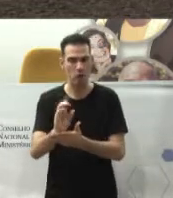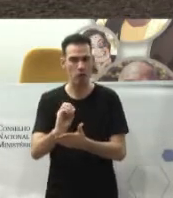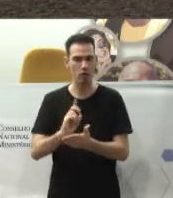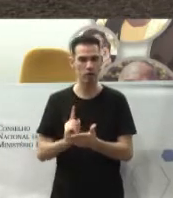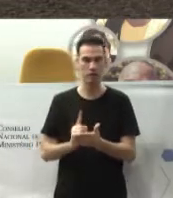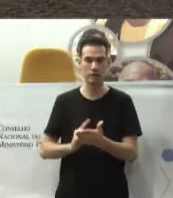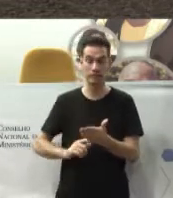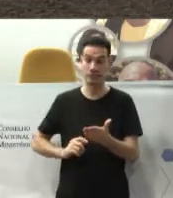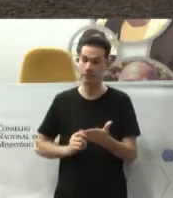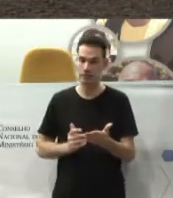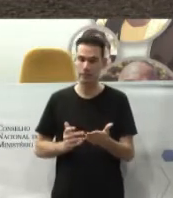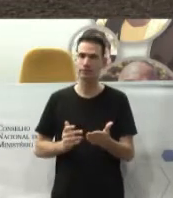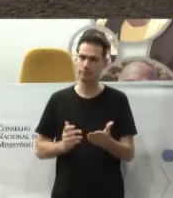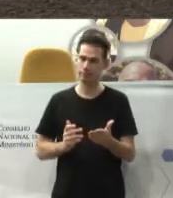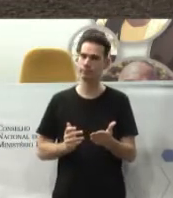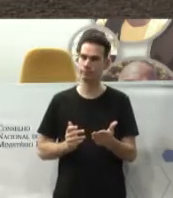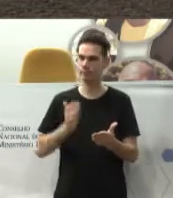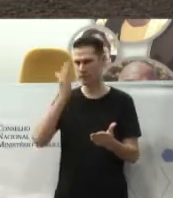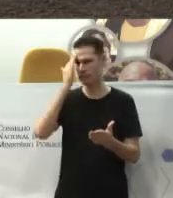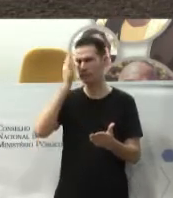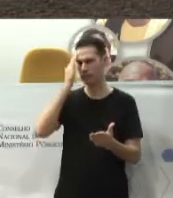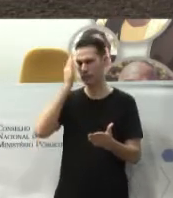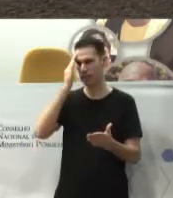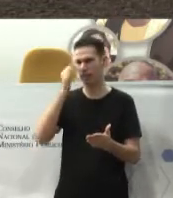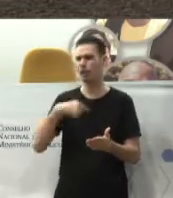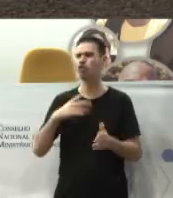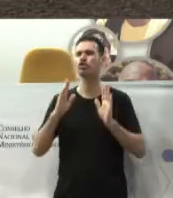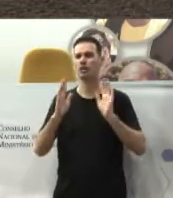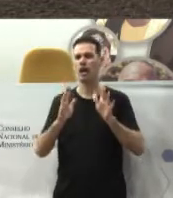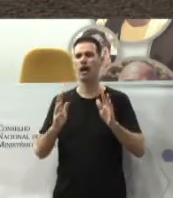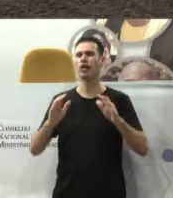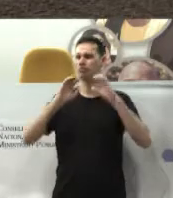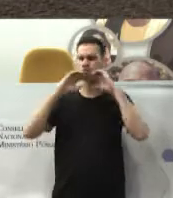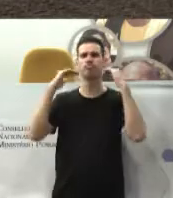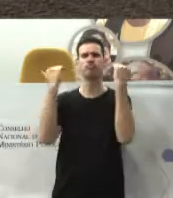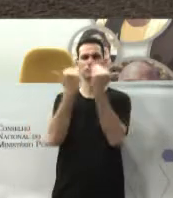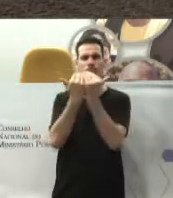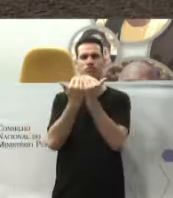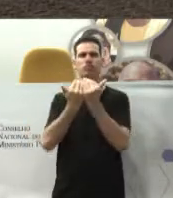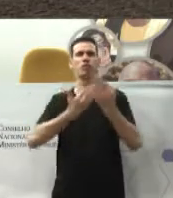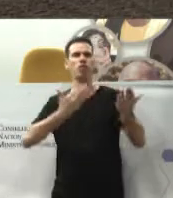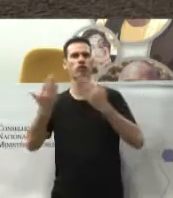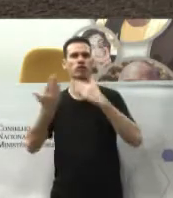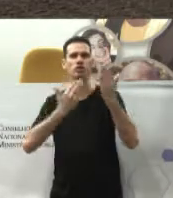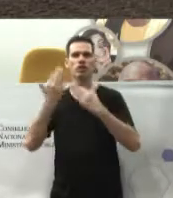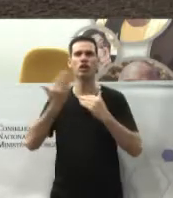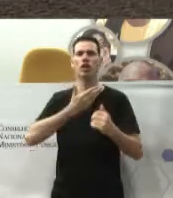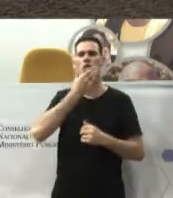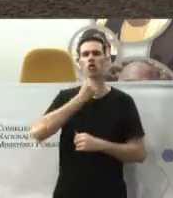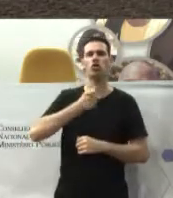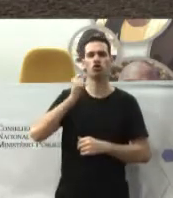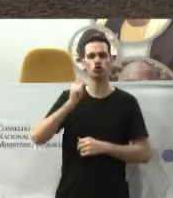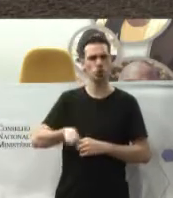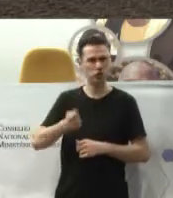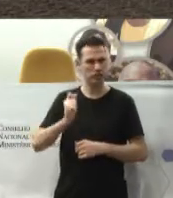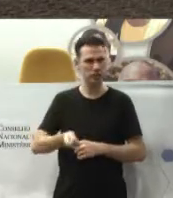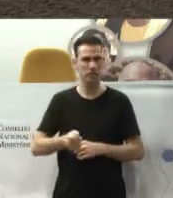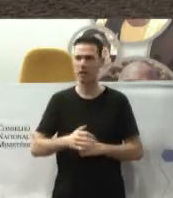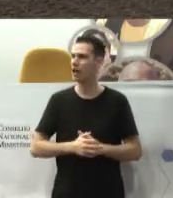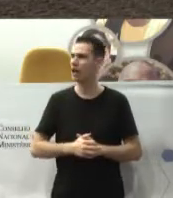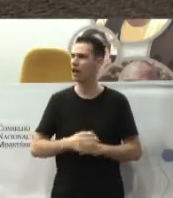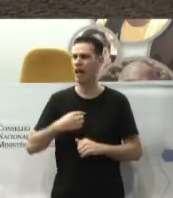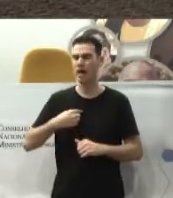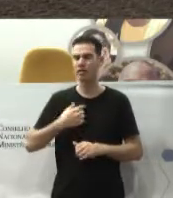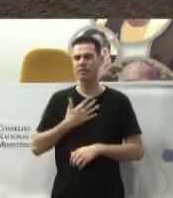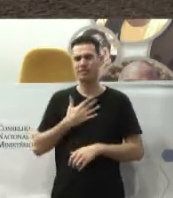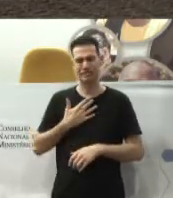Eu fiz vários eventos com juízes e volta e meia alguém me diz: mas o sujeito pedindo isso, eu